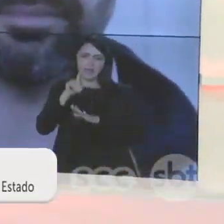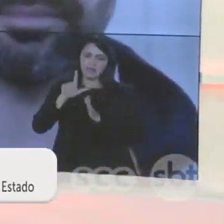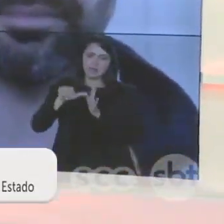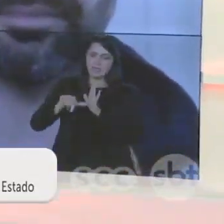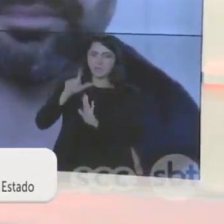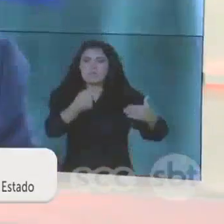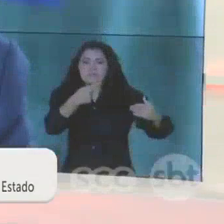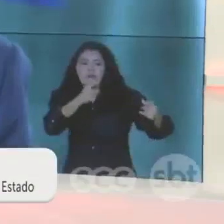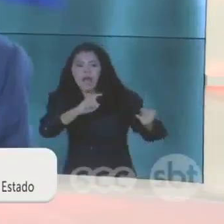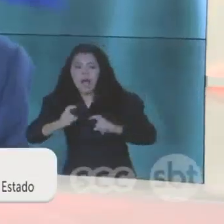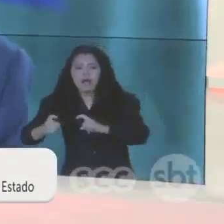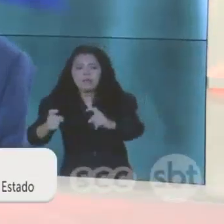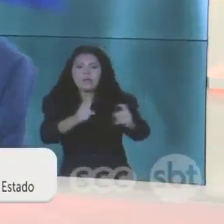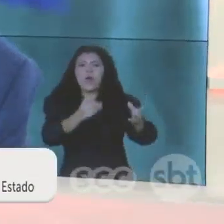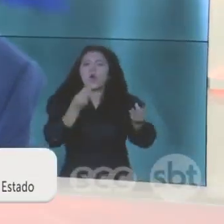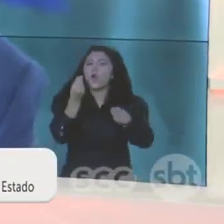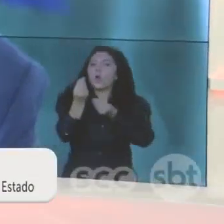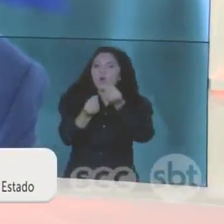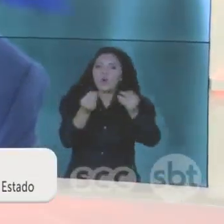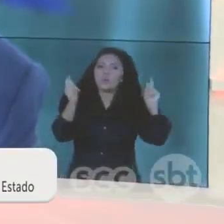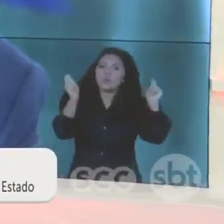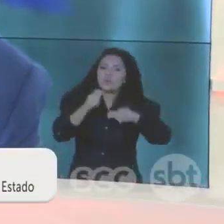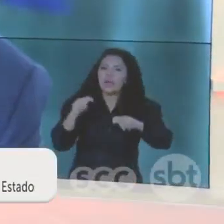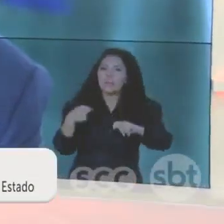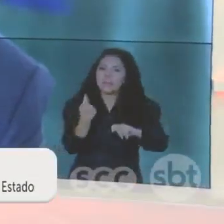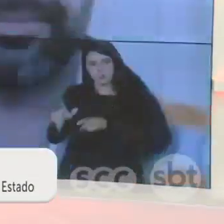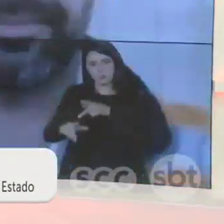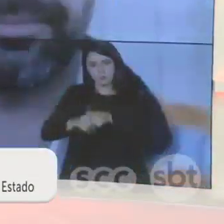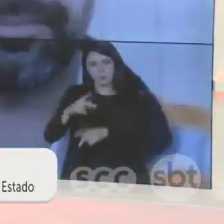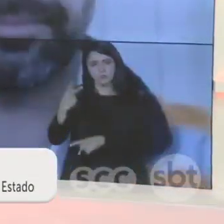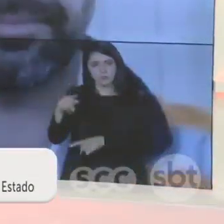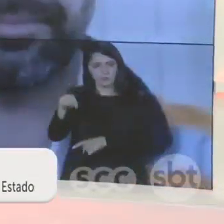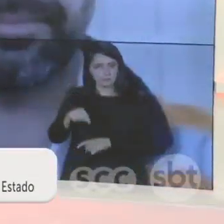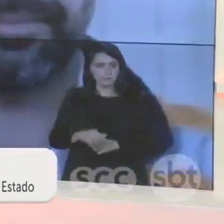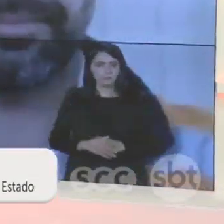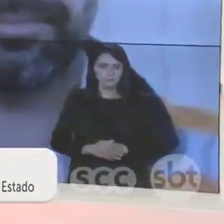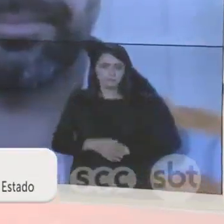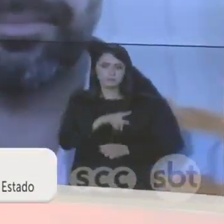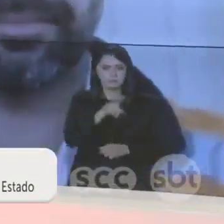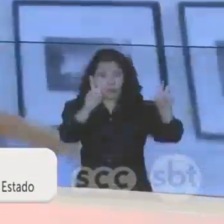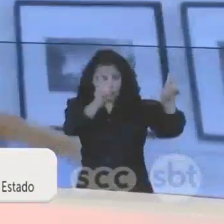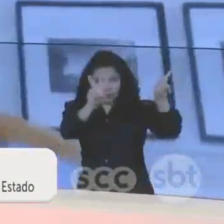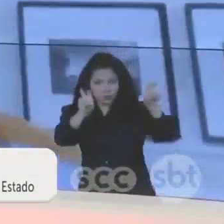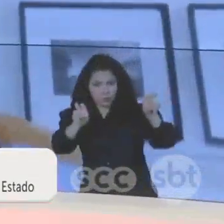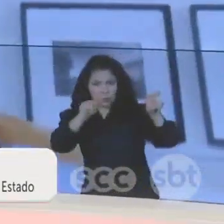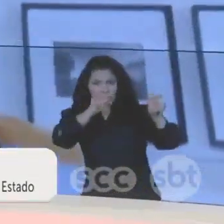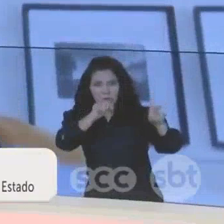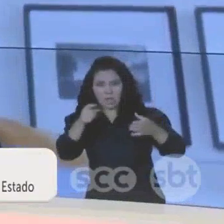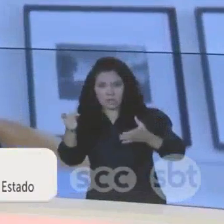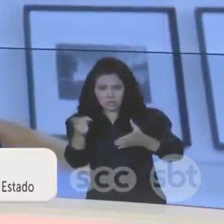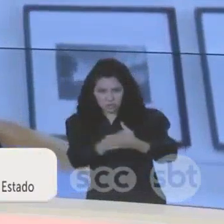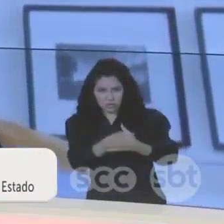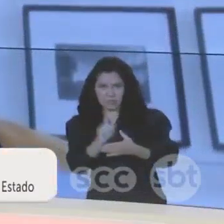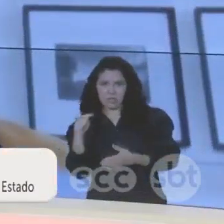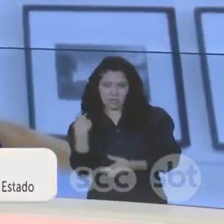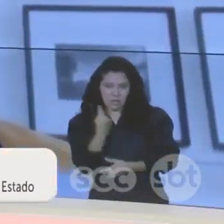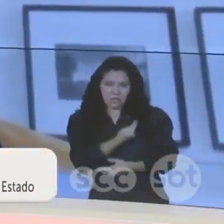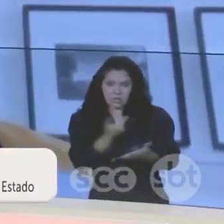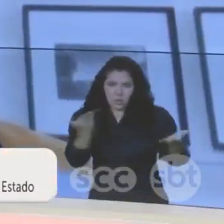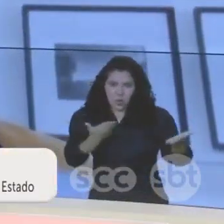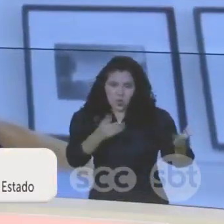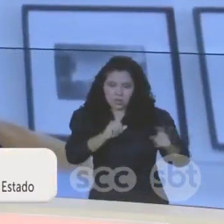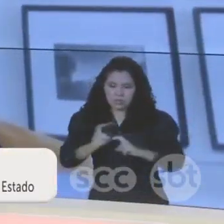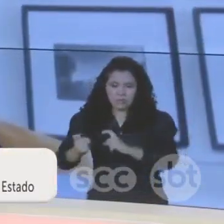anos a dívida que o Estado do Rio Grande do Sul tem com a união e isso quer que injete 35